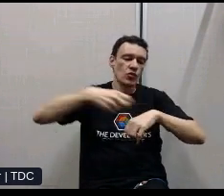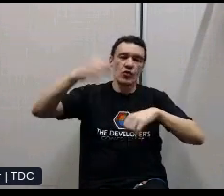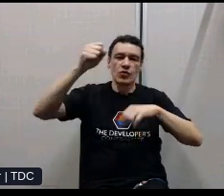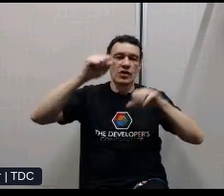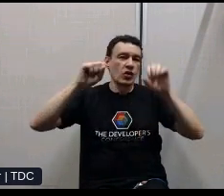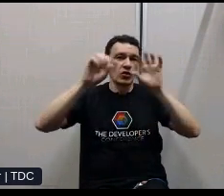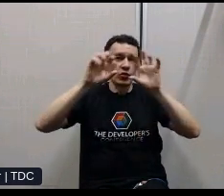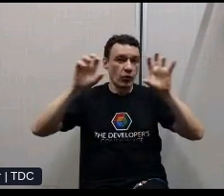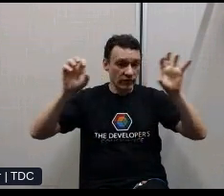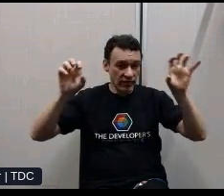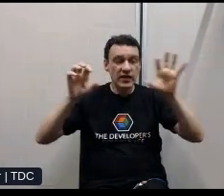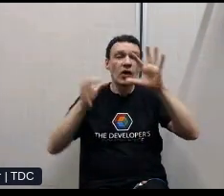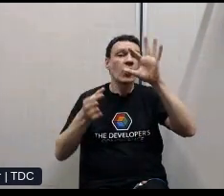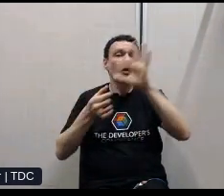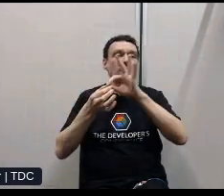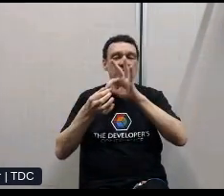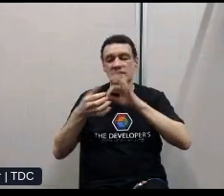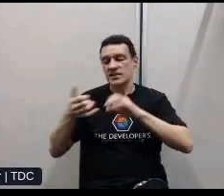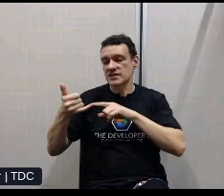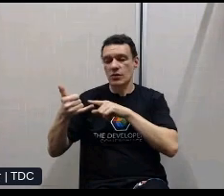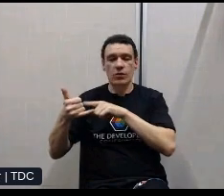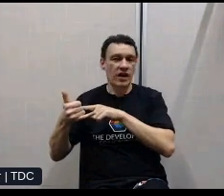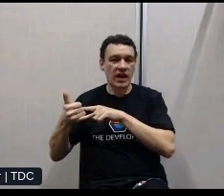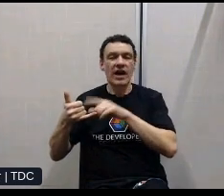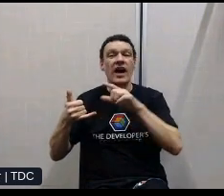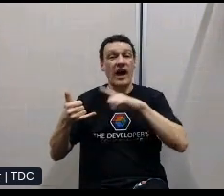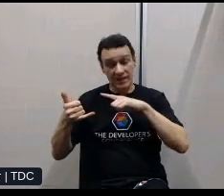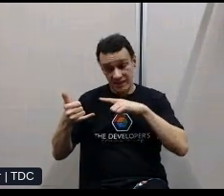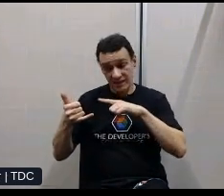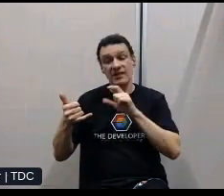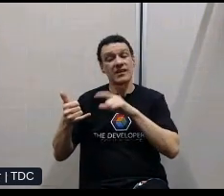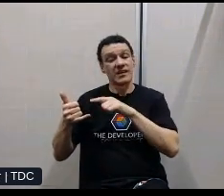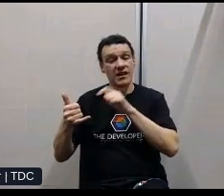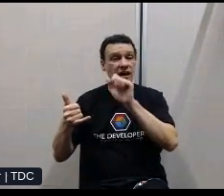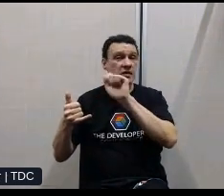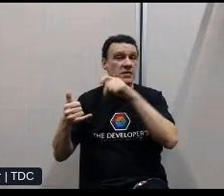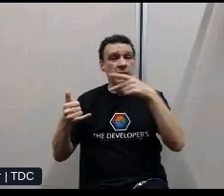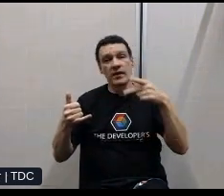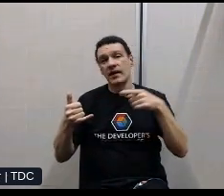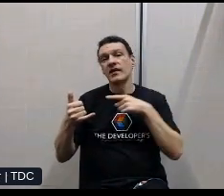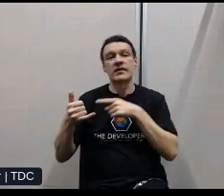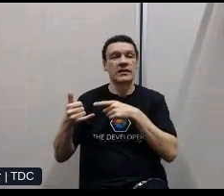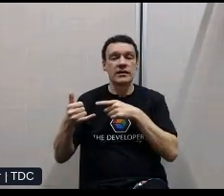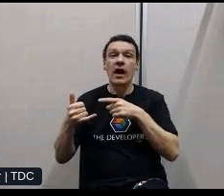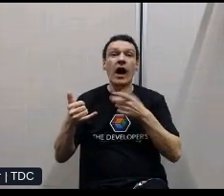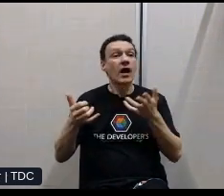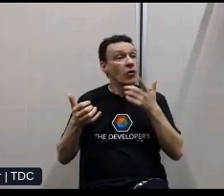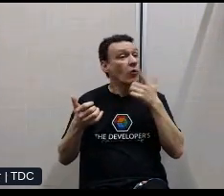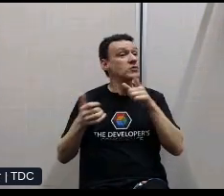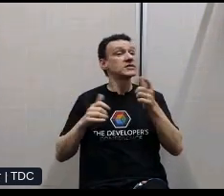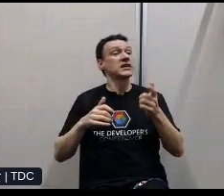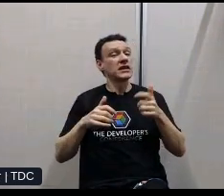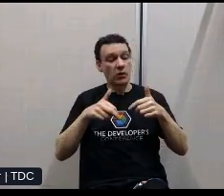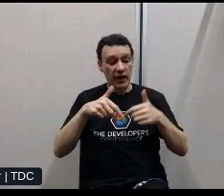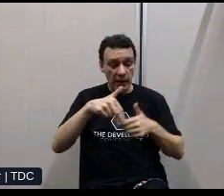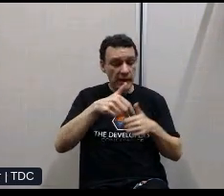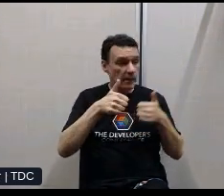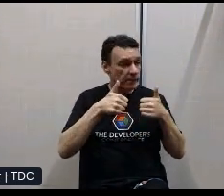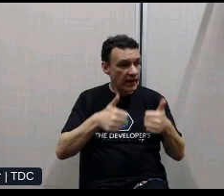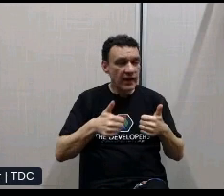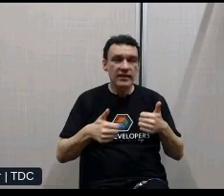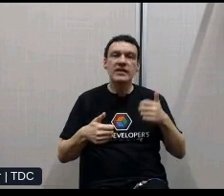celular, tem ali algum aplicativo que vai dizer, poxa, você bateu a sua meta hoje, o seu peso está